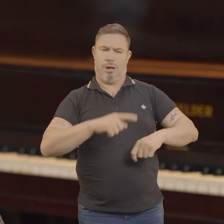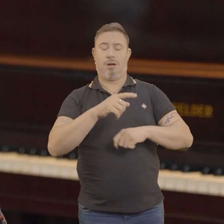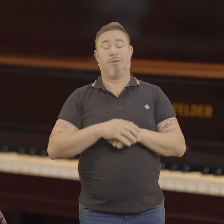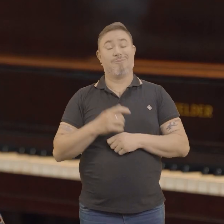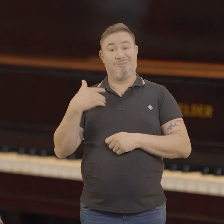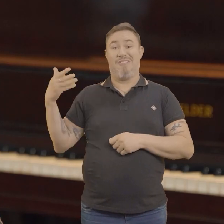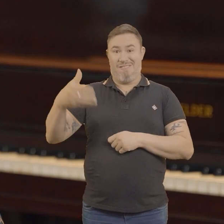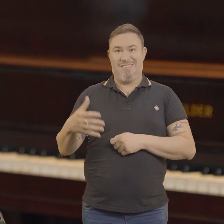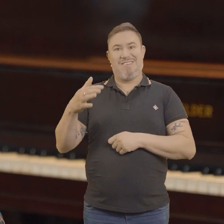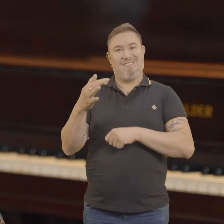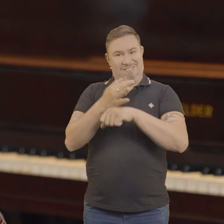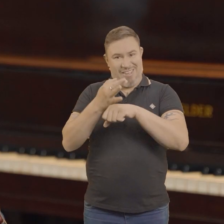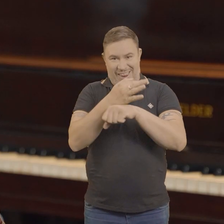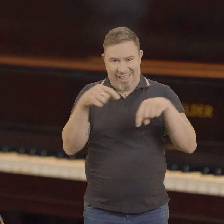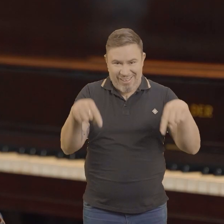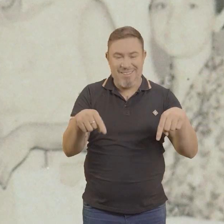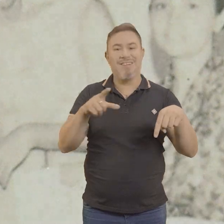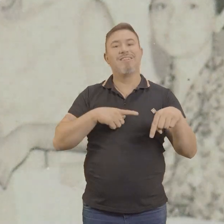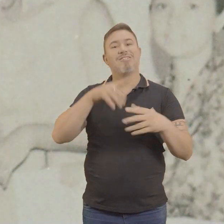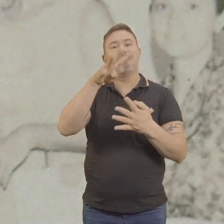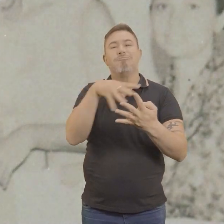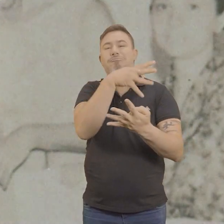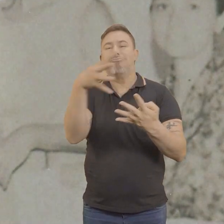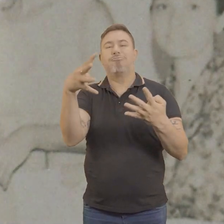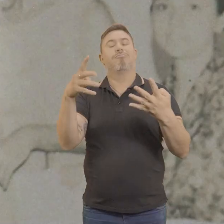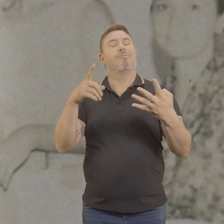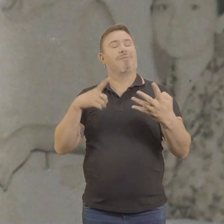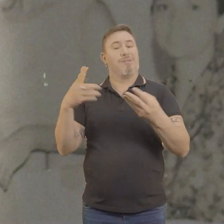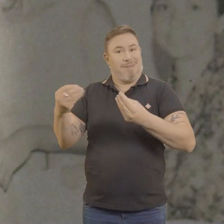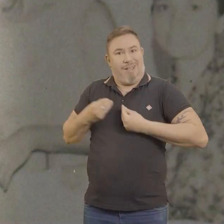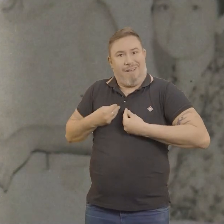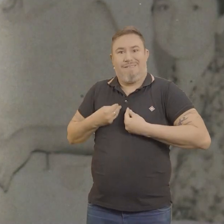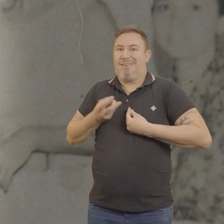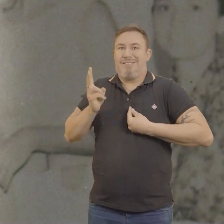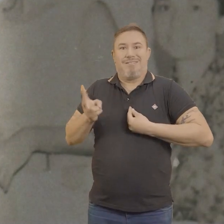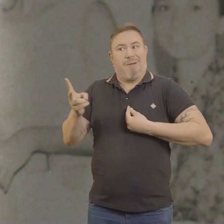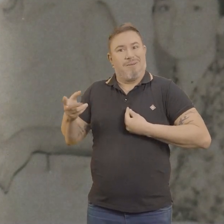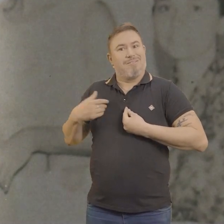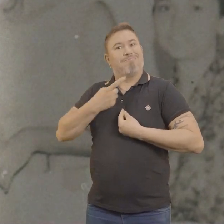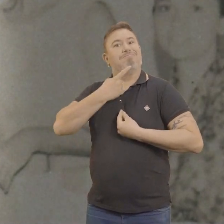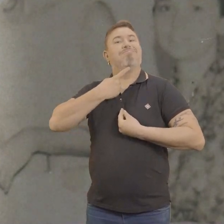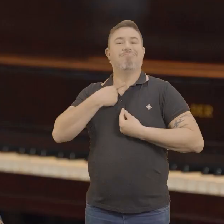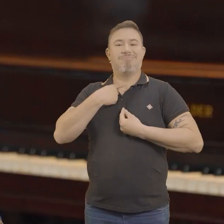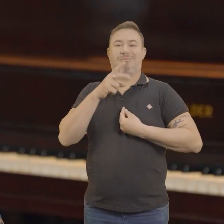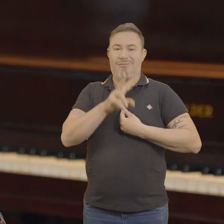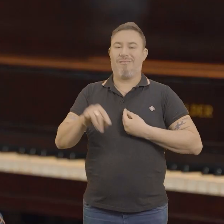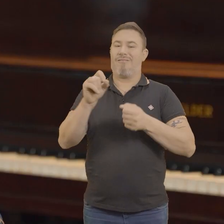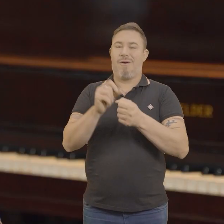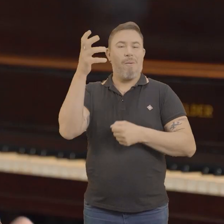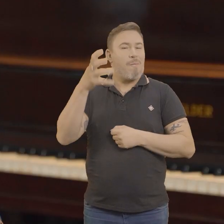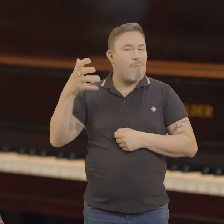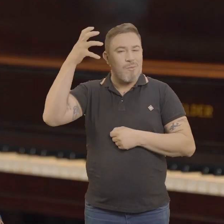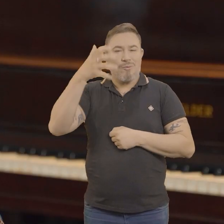trazia partituras. Para mim, ele sempre alimentava essa minha vontade de fazer música